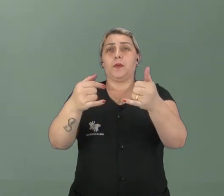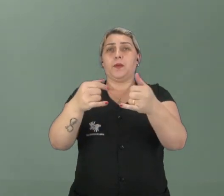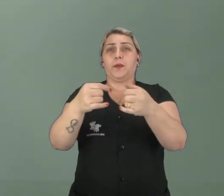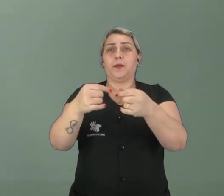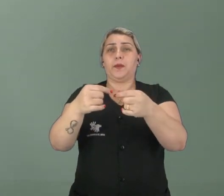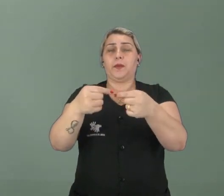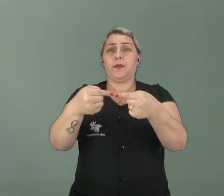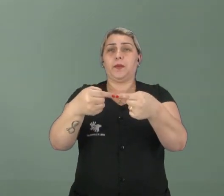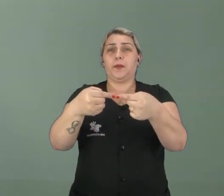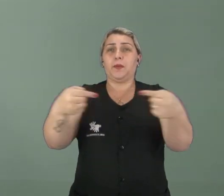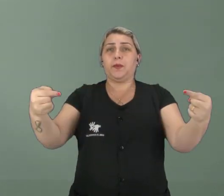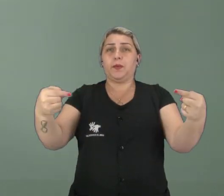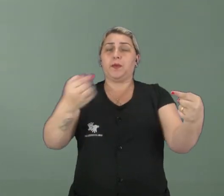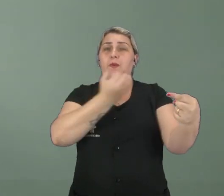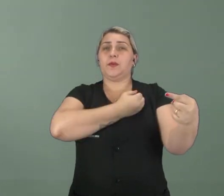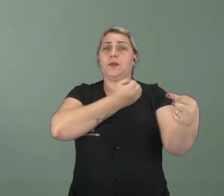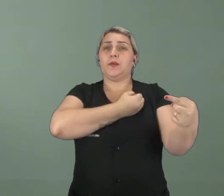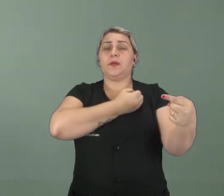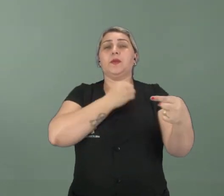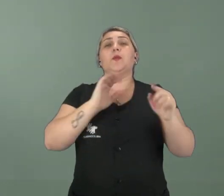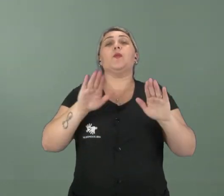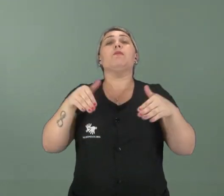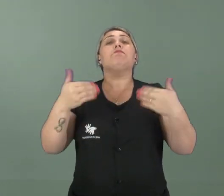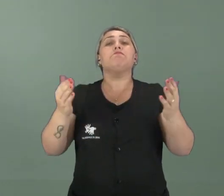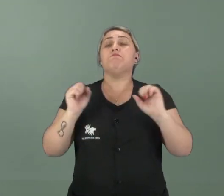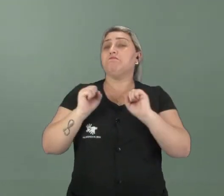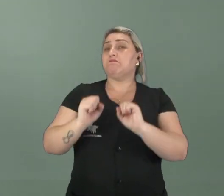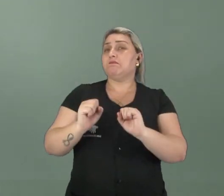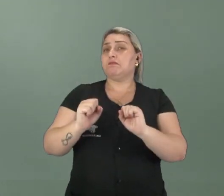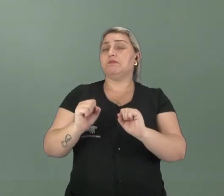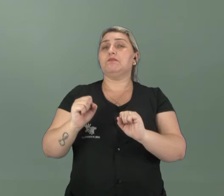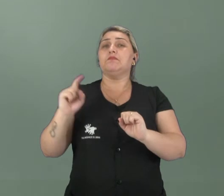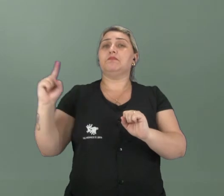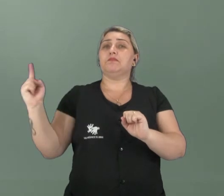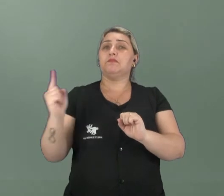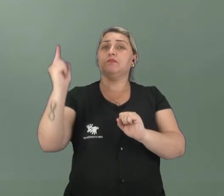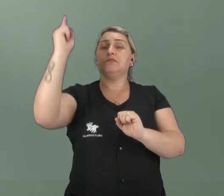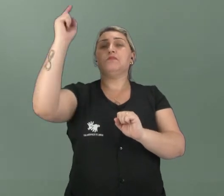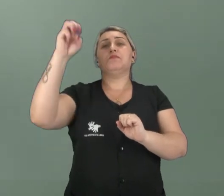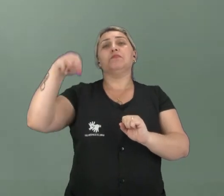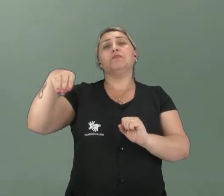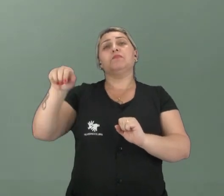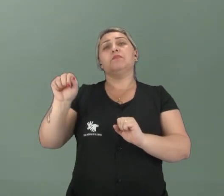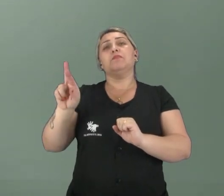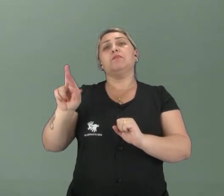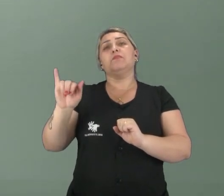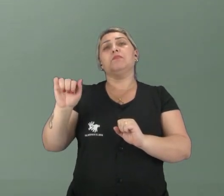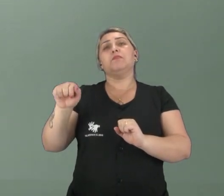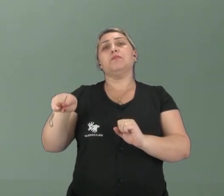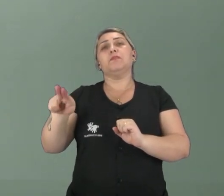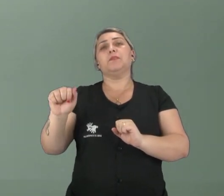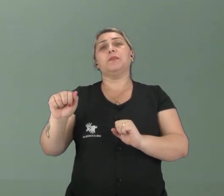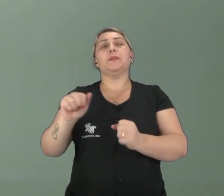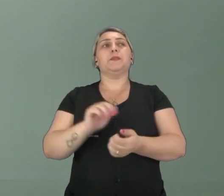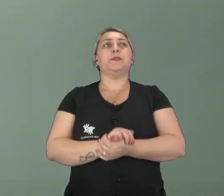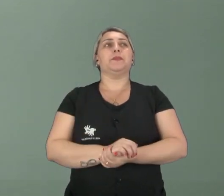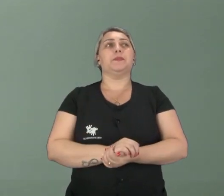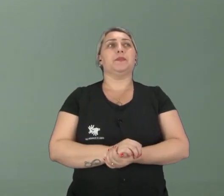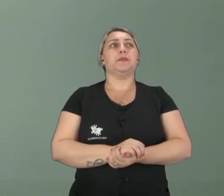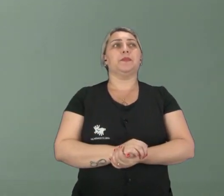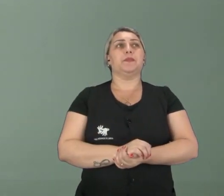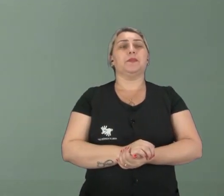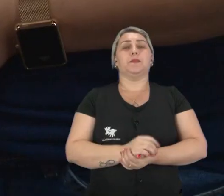pode ser, né? Uma suposição. Qual pode ser a altura de Mariana? Bem, a altura dela, que eu